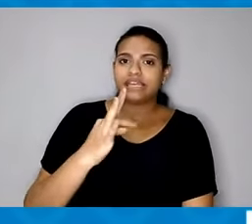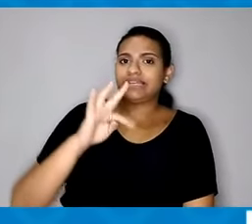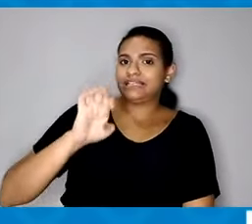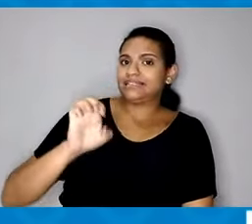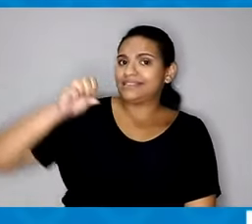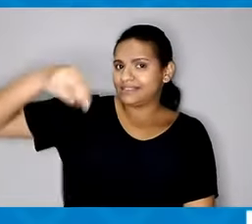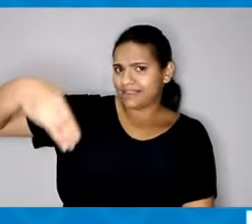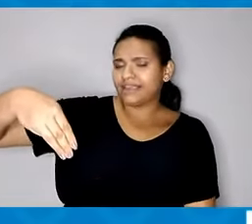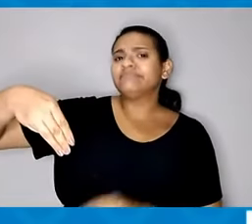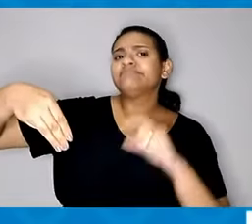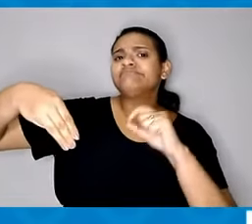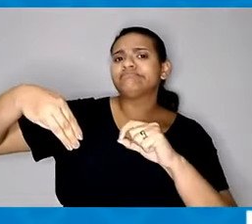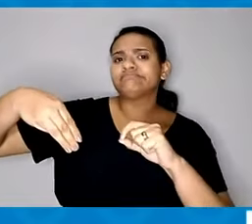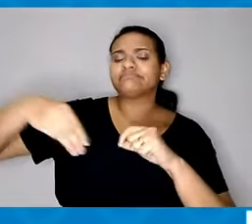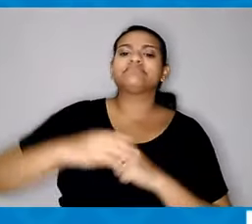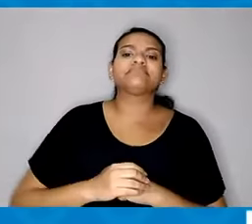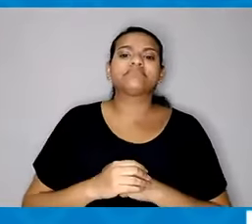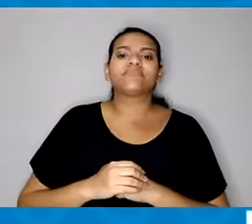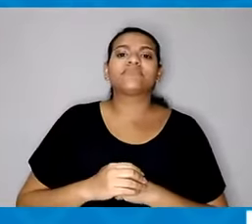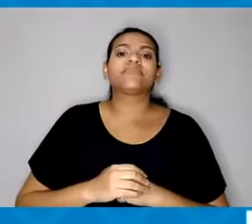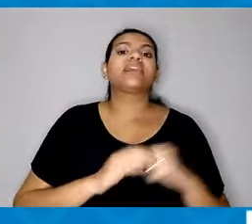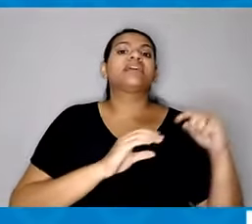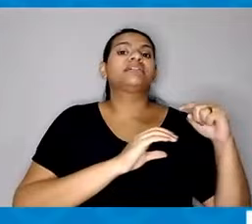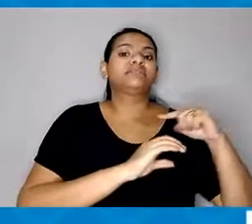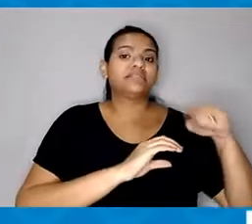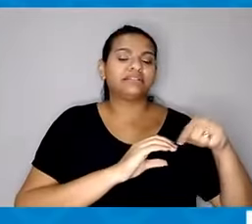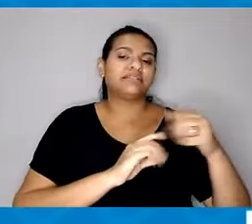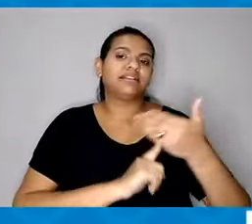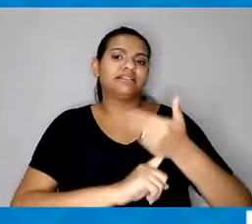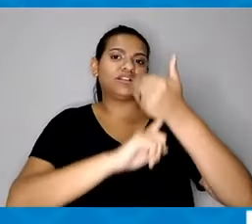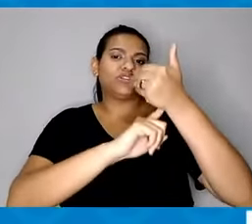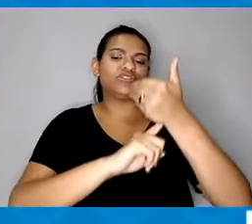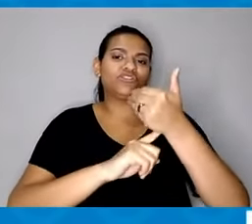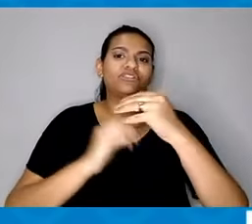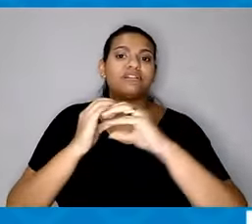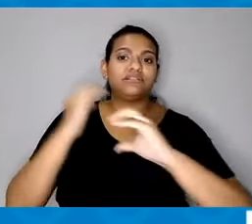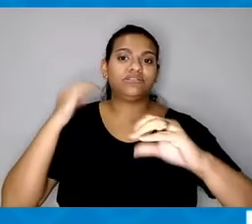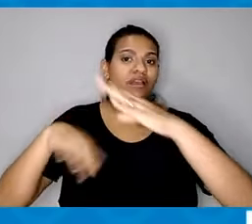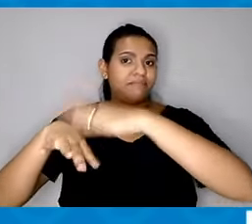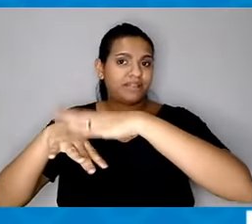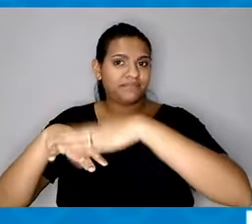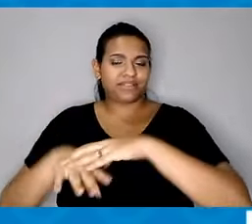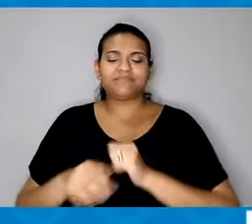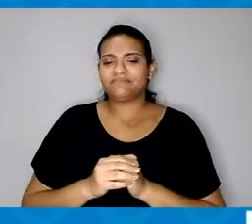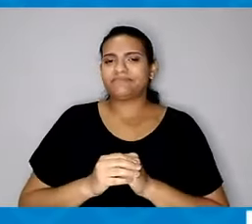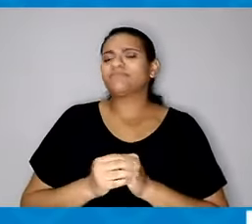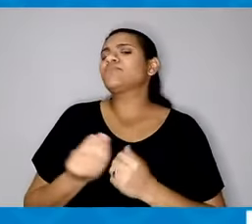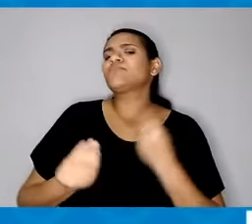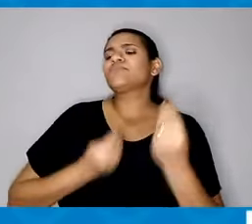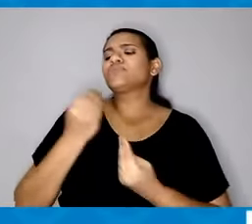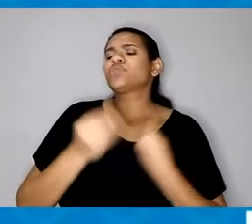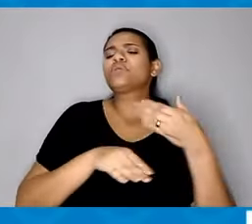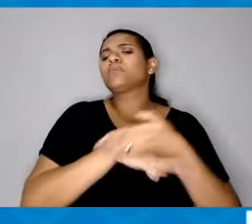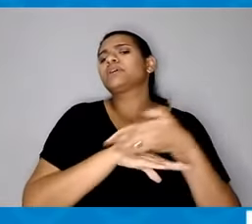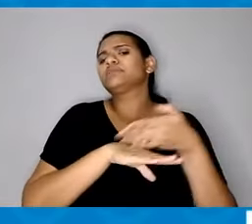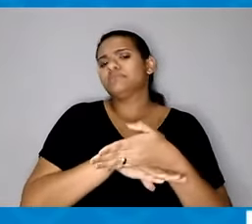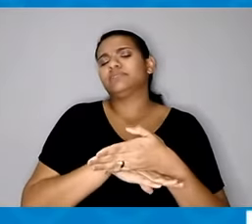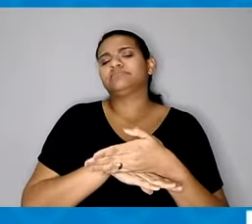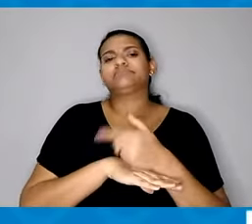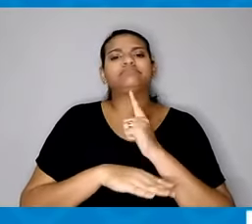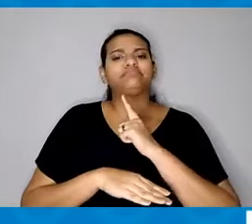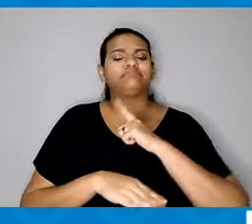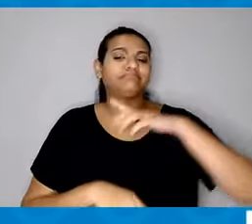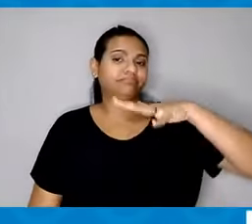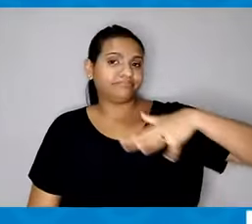Matemática. Como participar? Para participar, o professor ou professora das áreas das Ciências da Natureza e da Matemática e